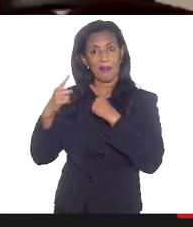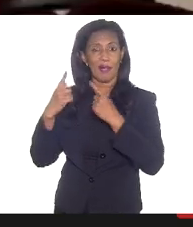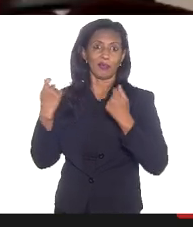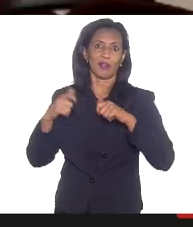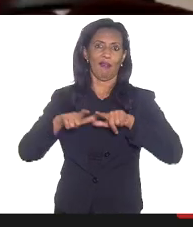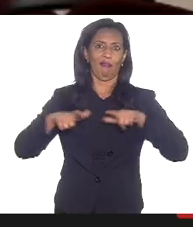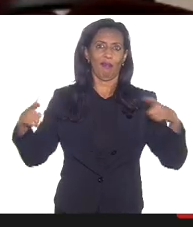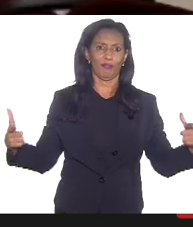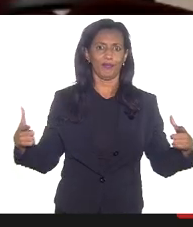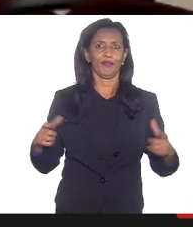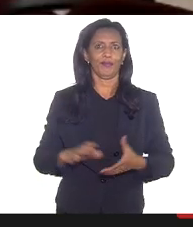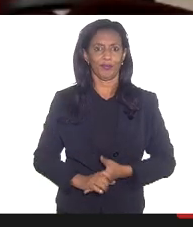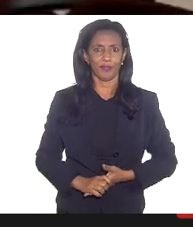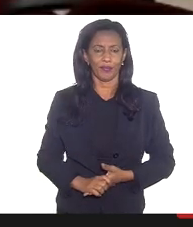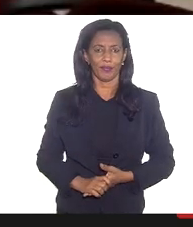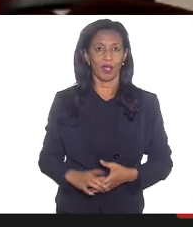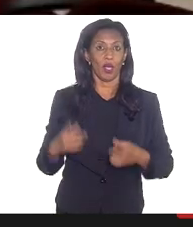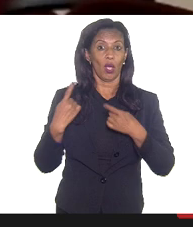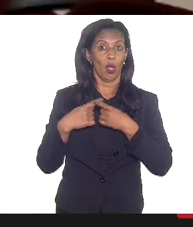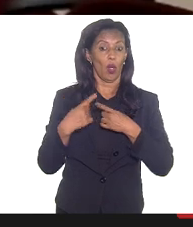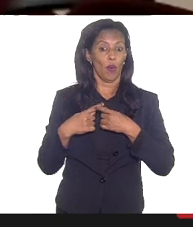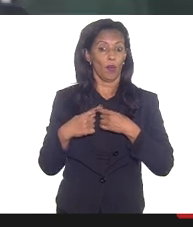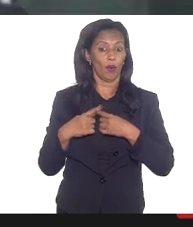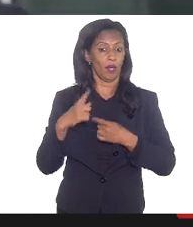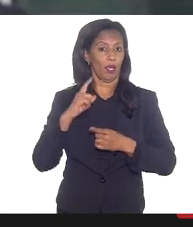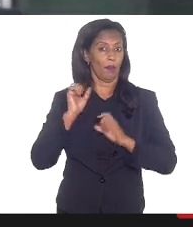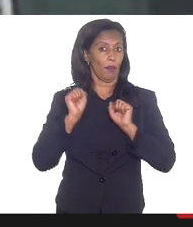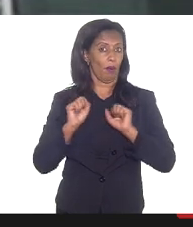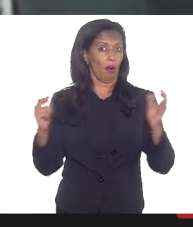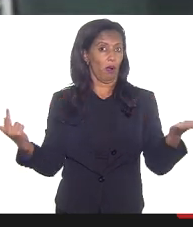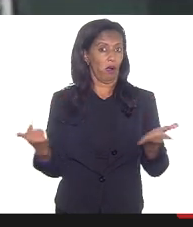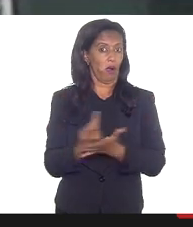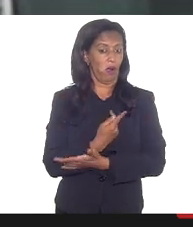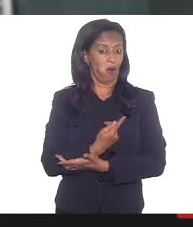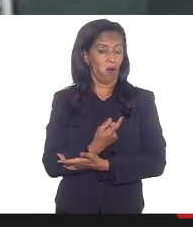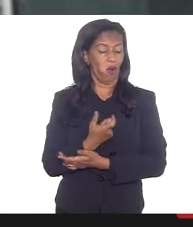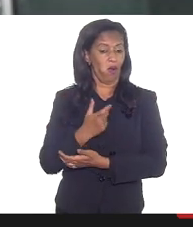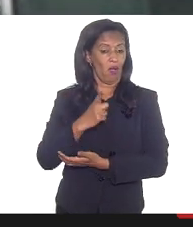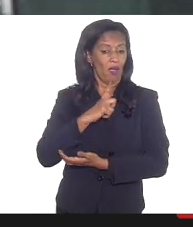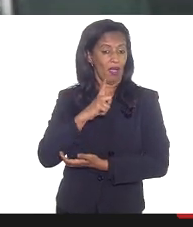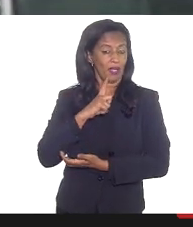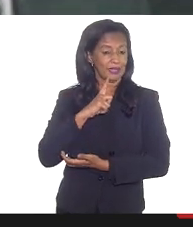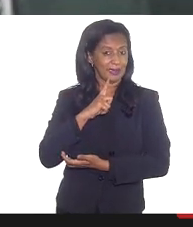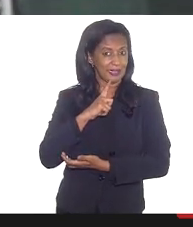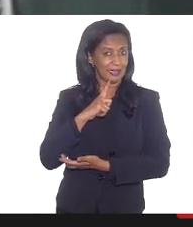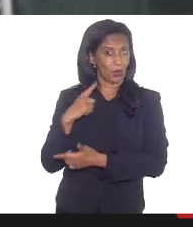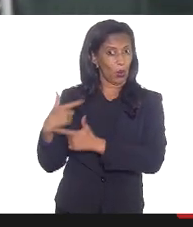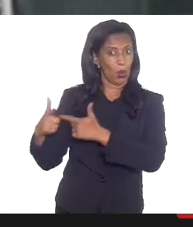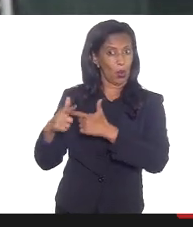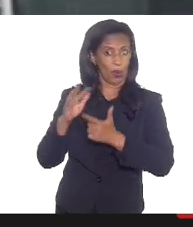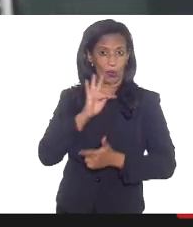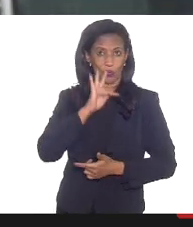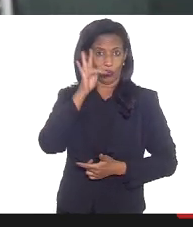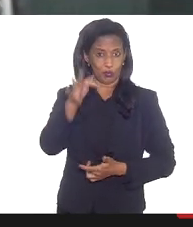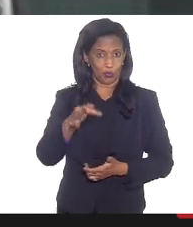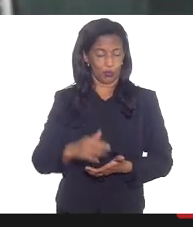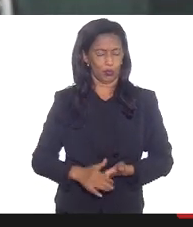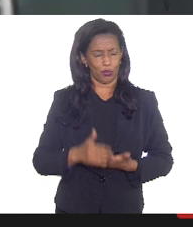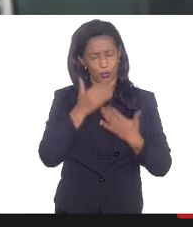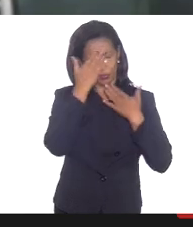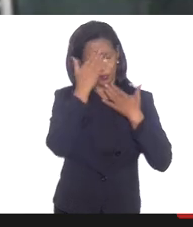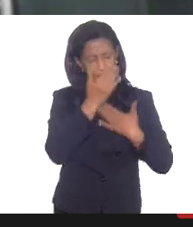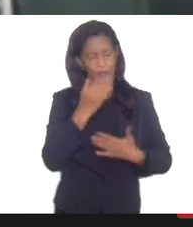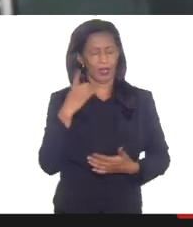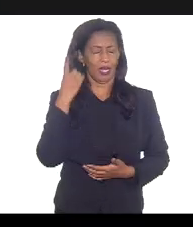ampliado, porque a gente corre o risco de ter um retumbante para cá no ano que vem. É só isso. Obrigado,